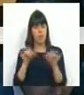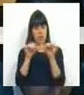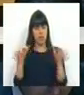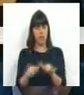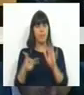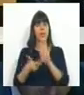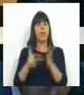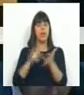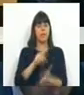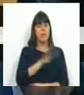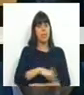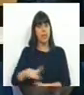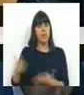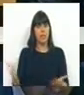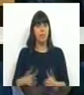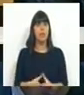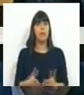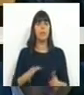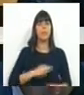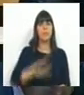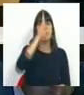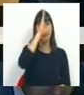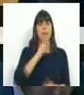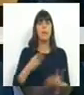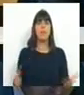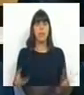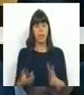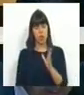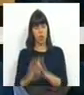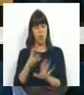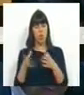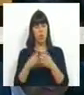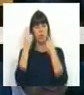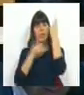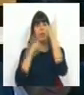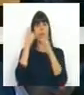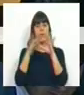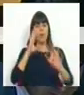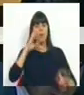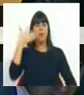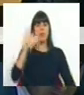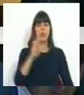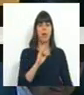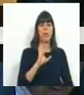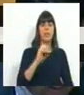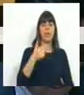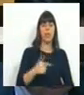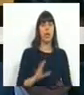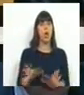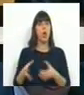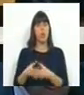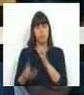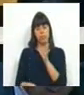sistema tecnológico e científico? Sr. Ministro, criou um grupo de reflexão sobre o futuro da FCT, grupo